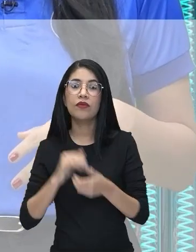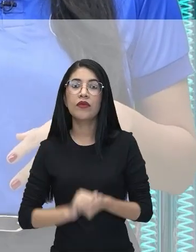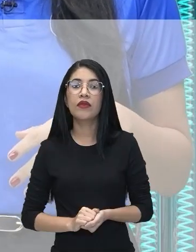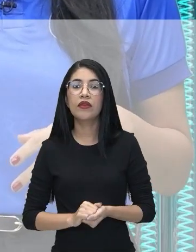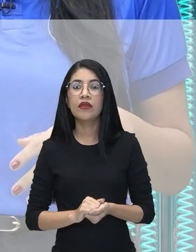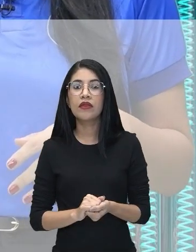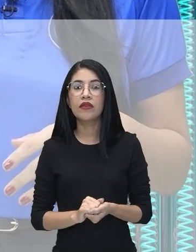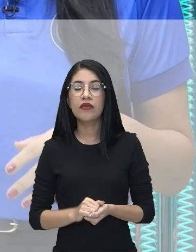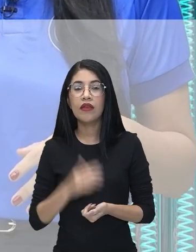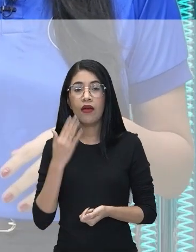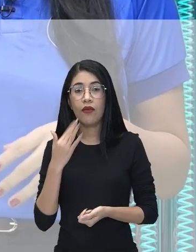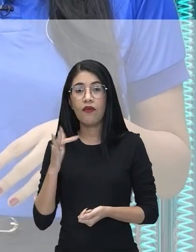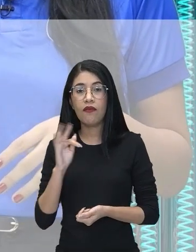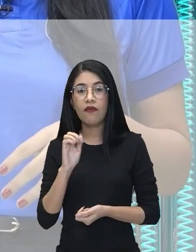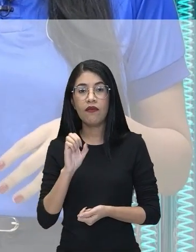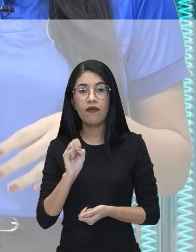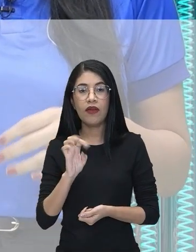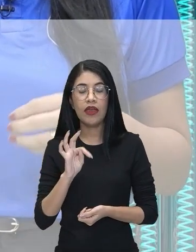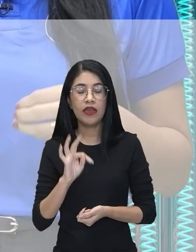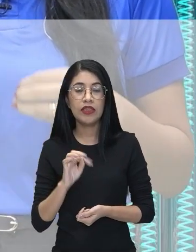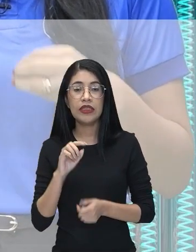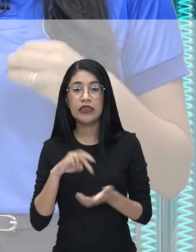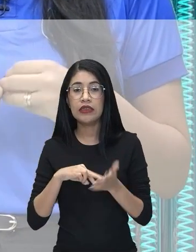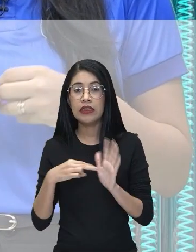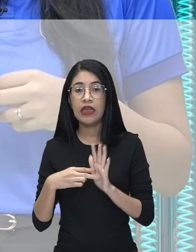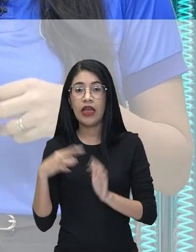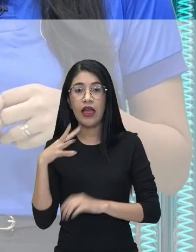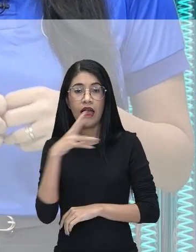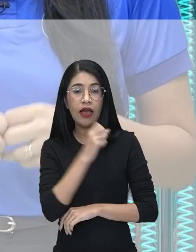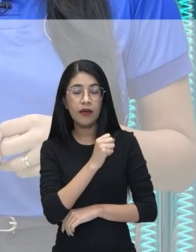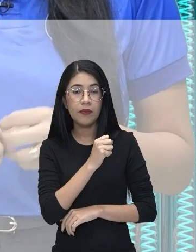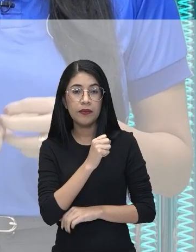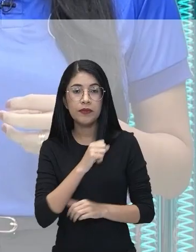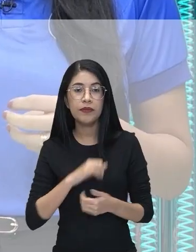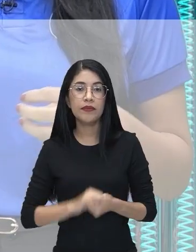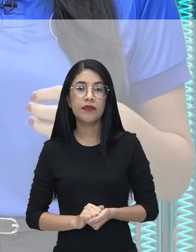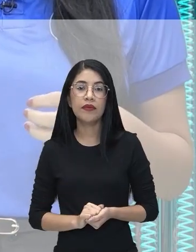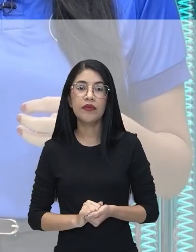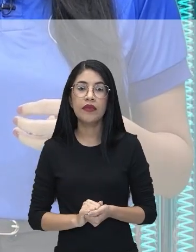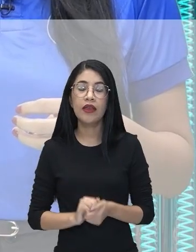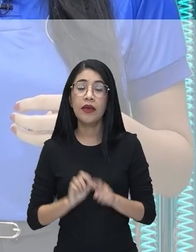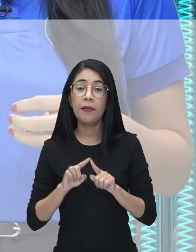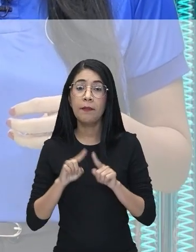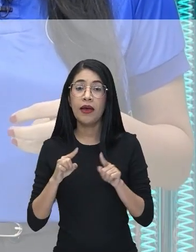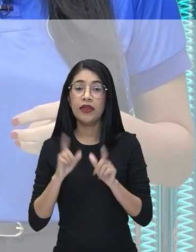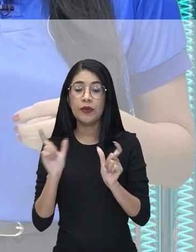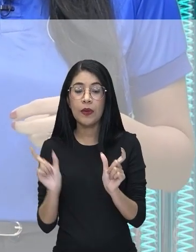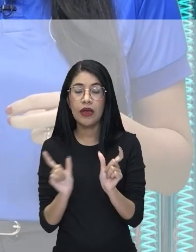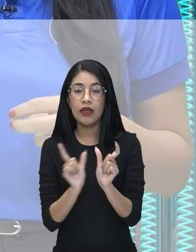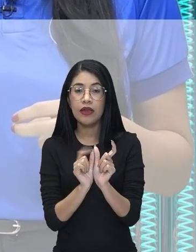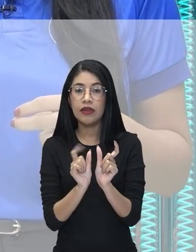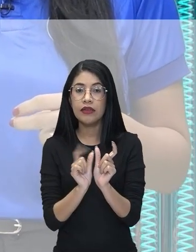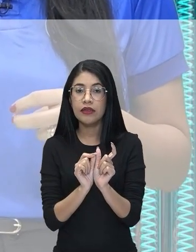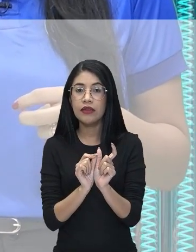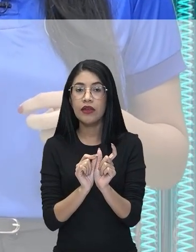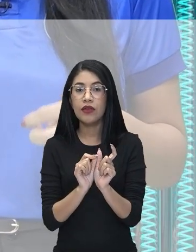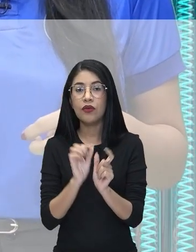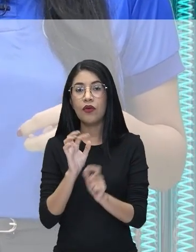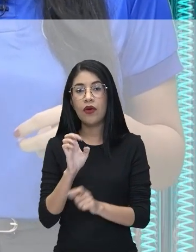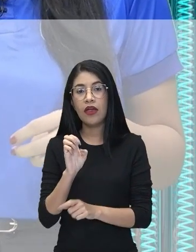fast, que é rápido, significa rápido, mas quando eu acrescentei